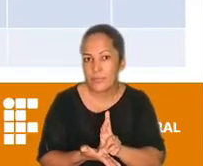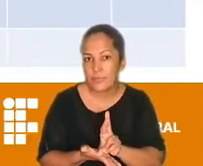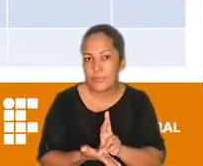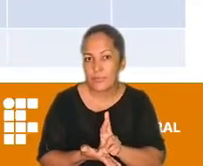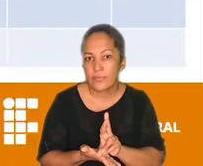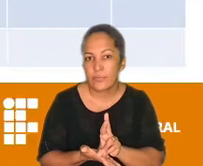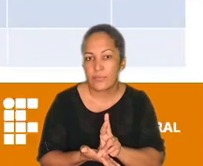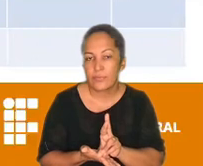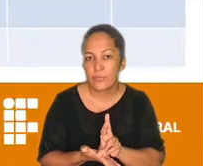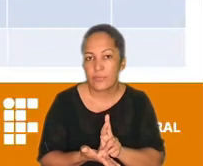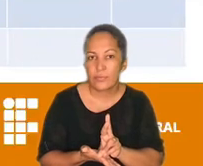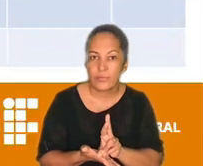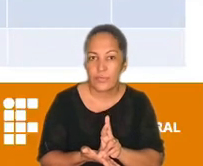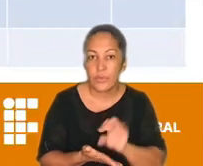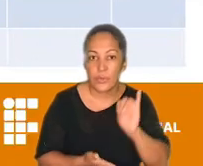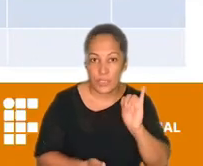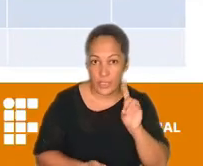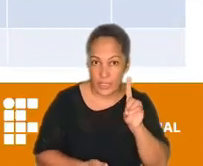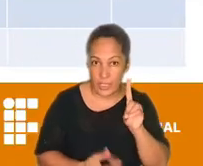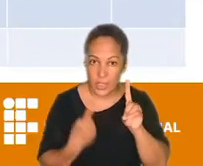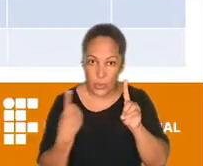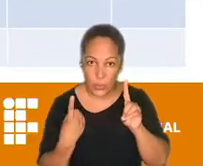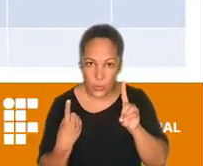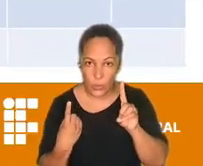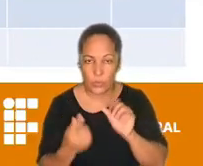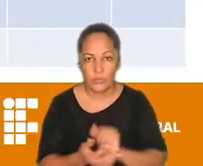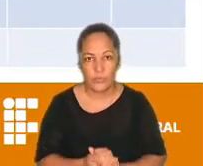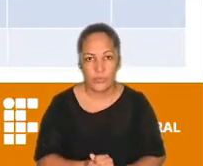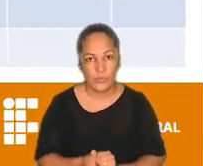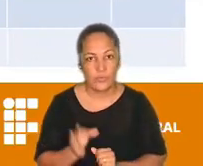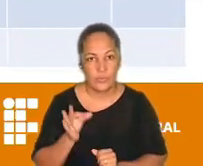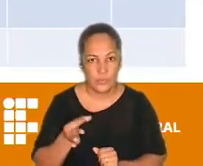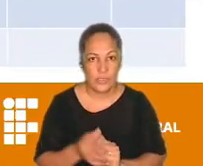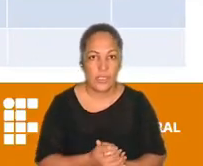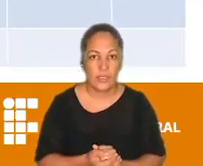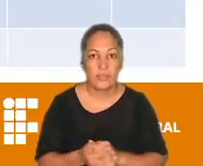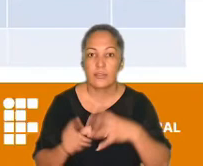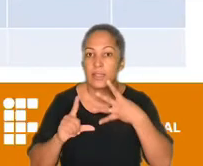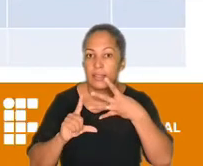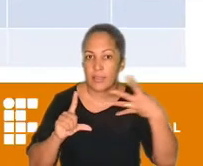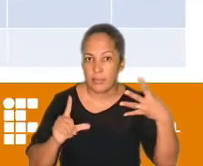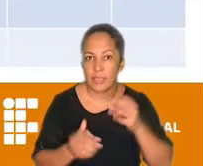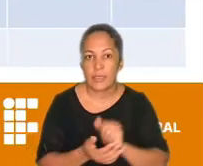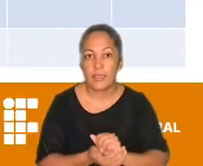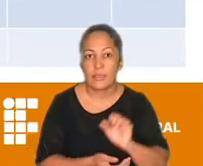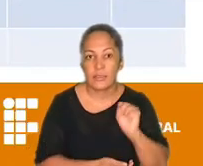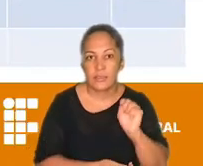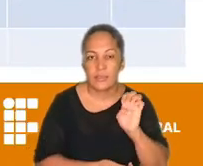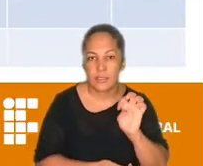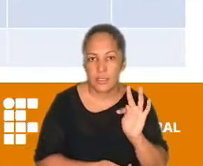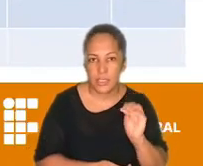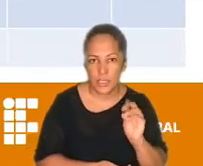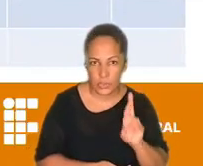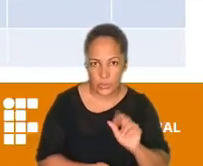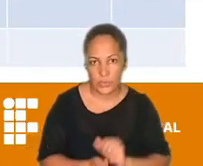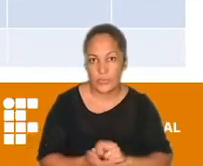ao ID1, ao registro número 1 da tabela setor. Então, quer dizer que o registro de